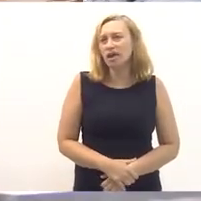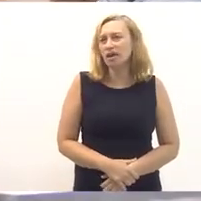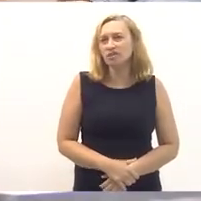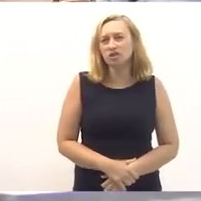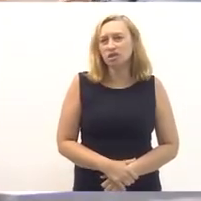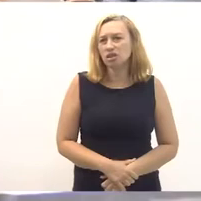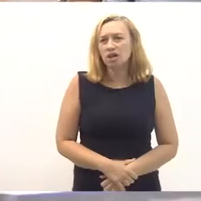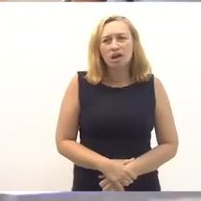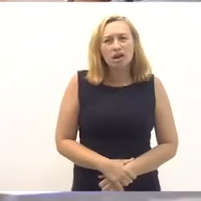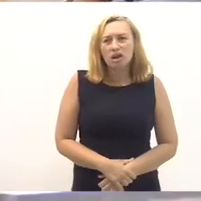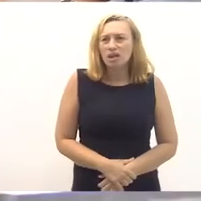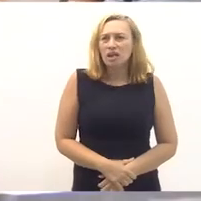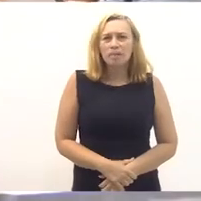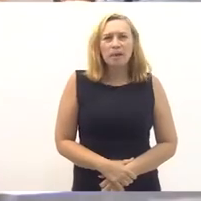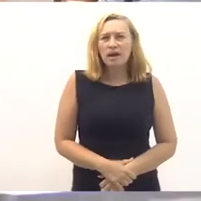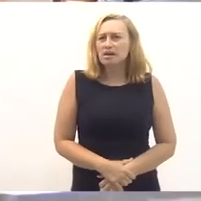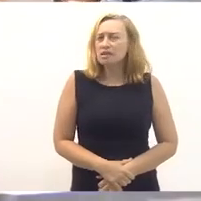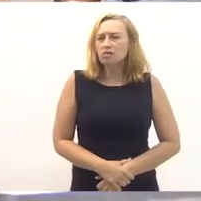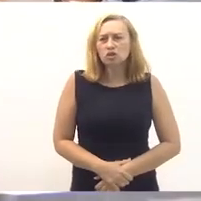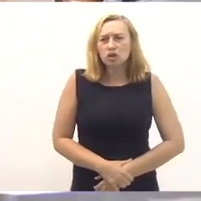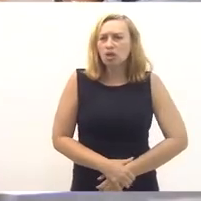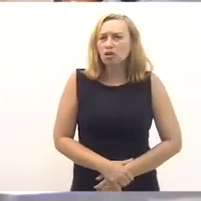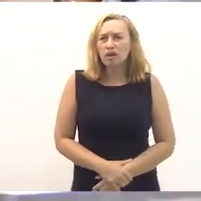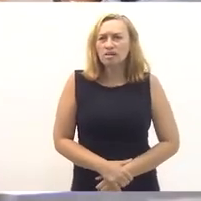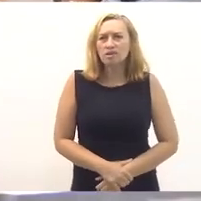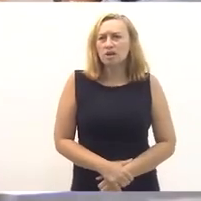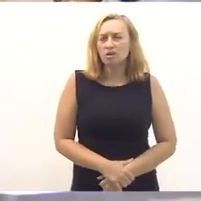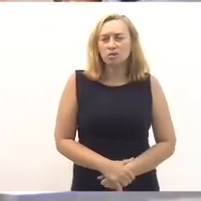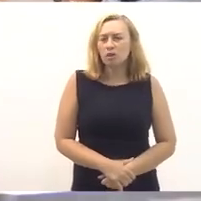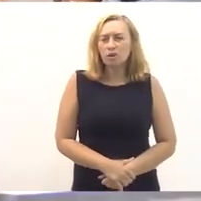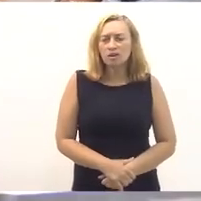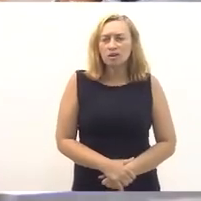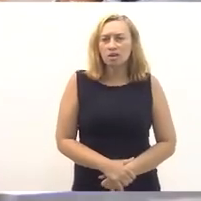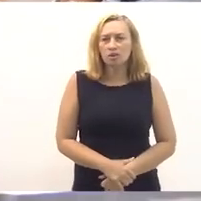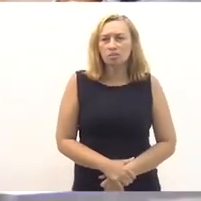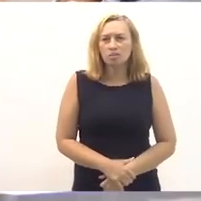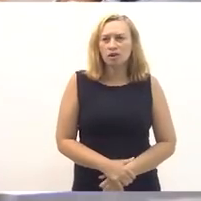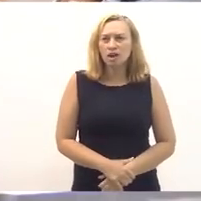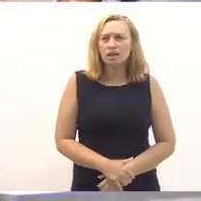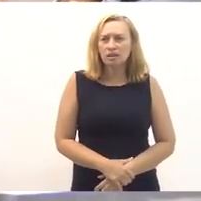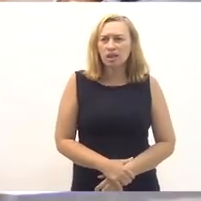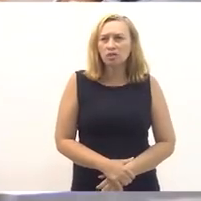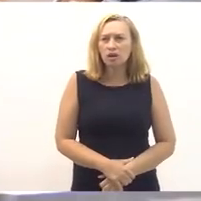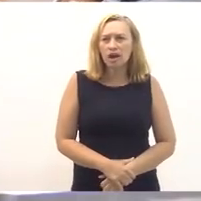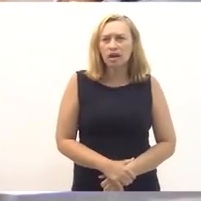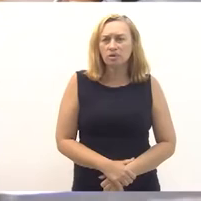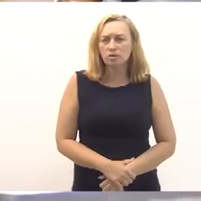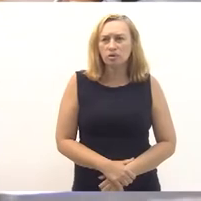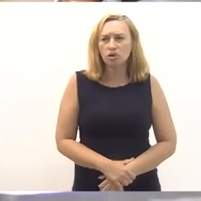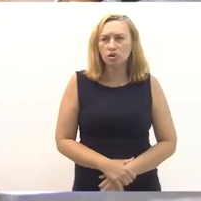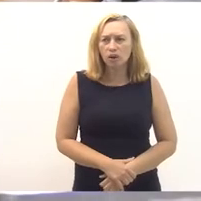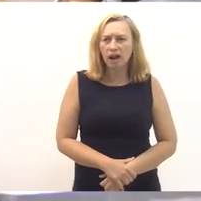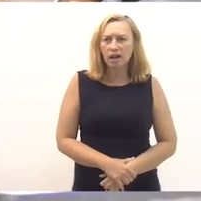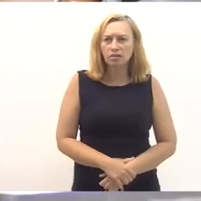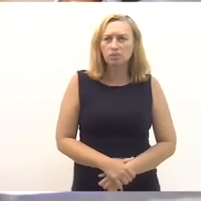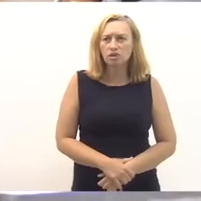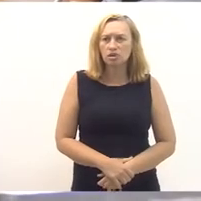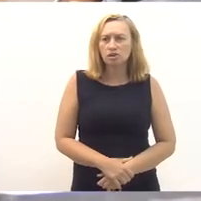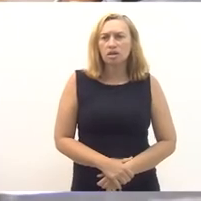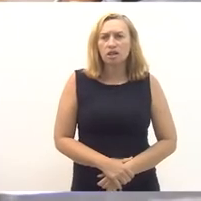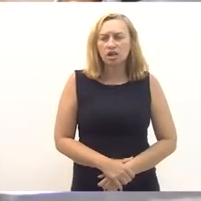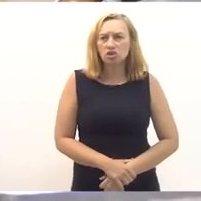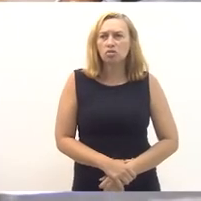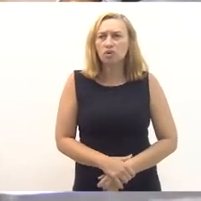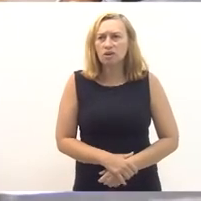e o Erivelton on e eu podia também me associar Associação Recomeço que eu